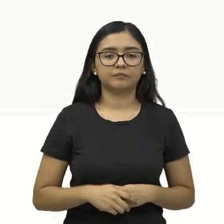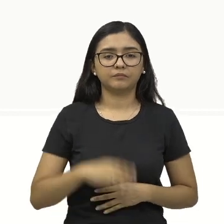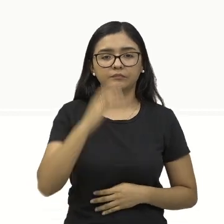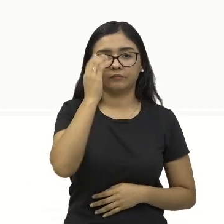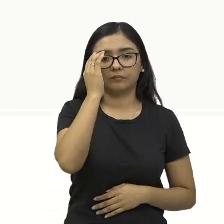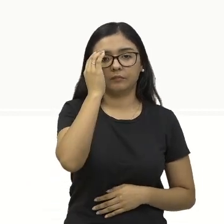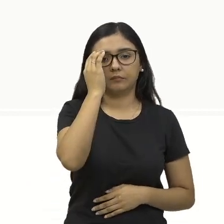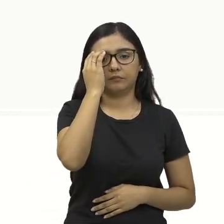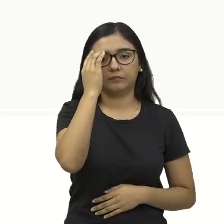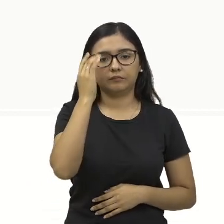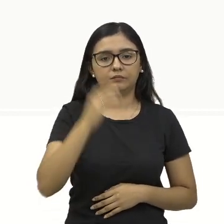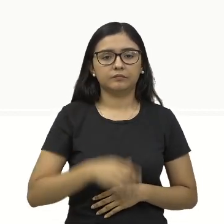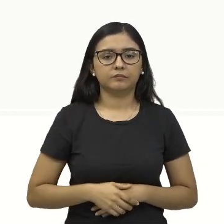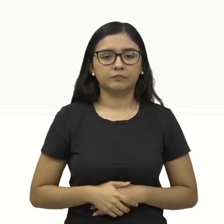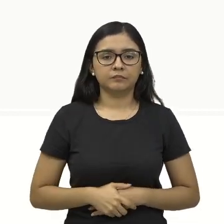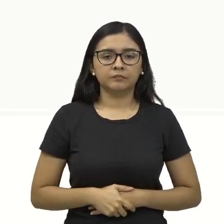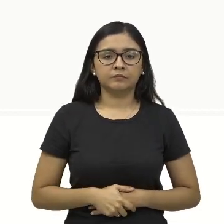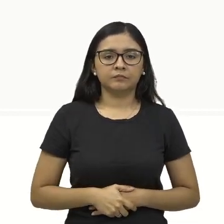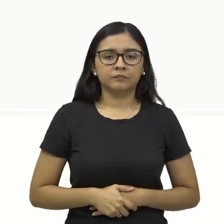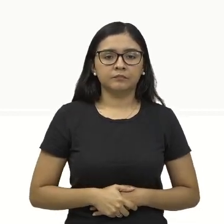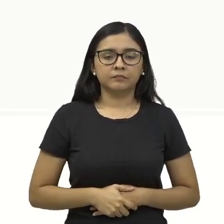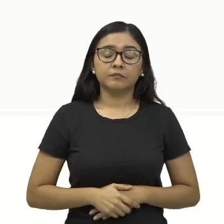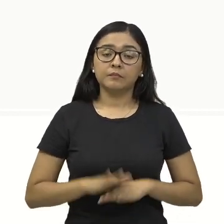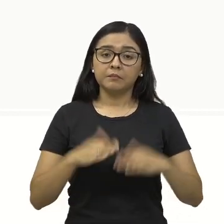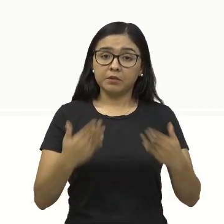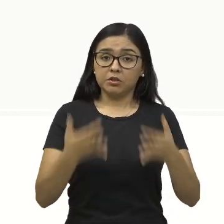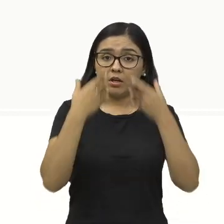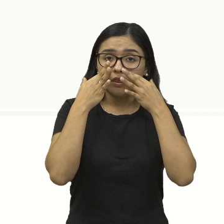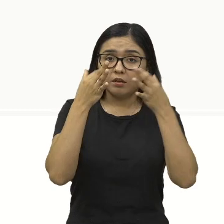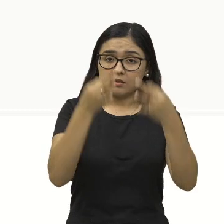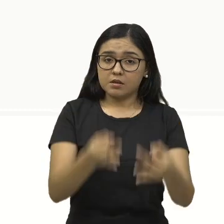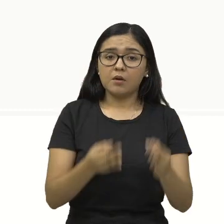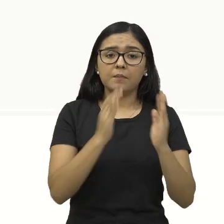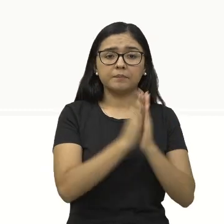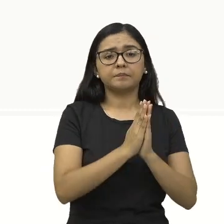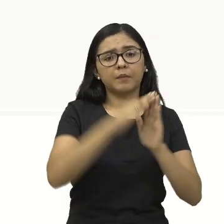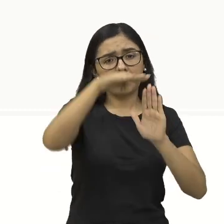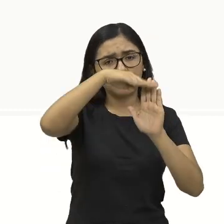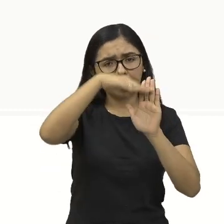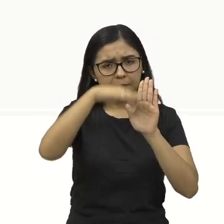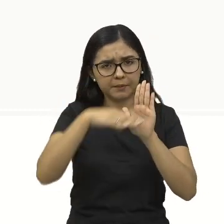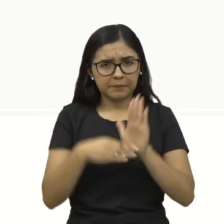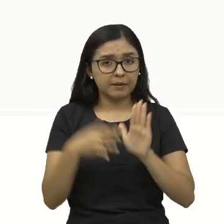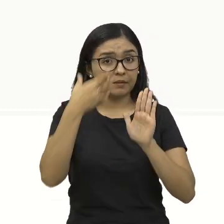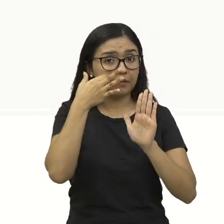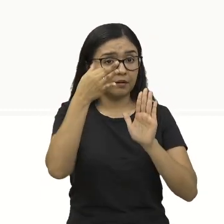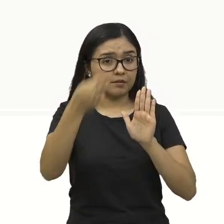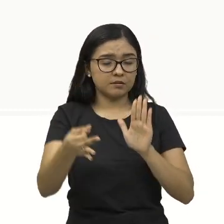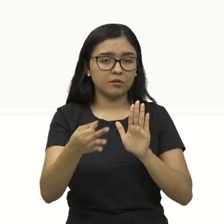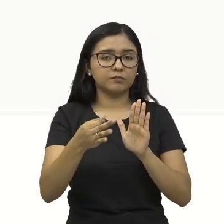não perder aí nenhum passo a passo, eu vou fazer aqui por partes, tá?